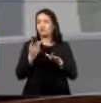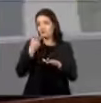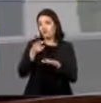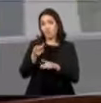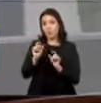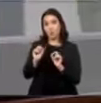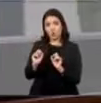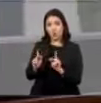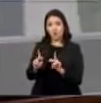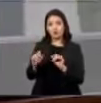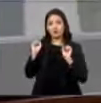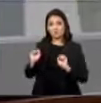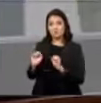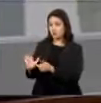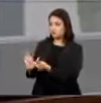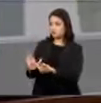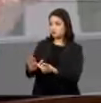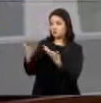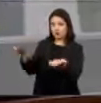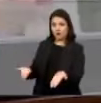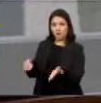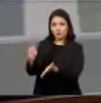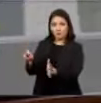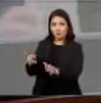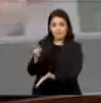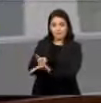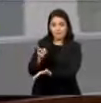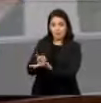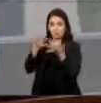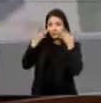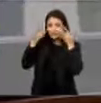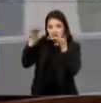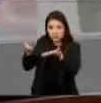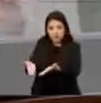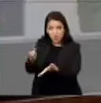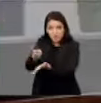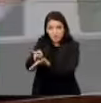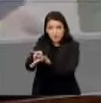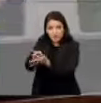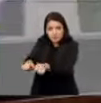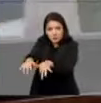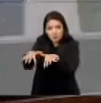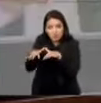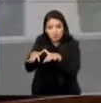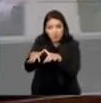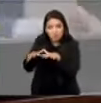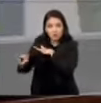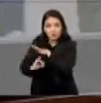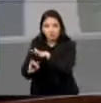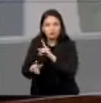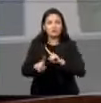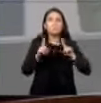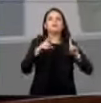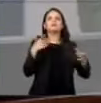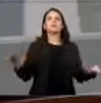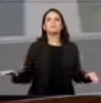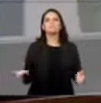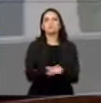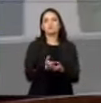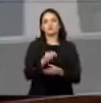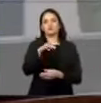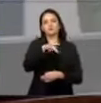peça foi encenada no teatro. O Instituto Goethe responde um processo ajuizado pelo Ministério Público Estadual porque